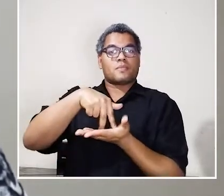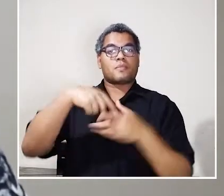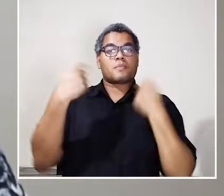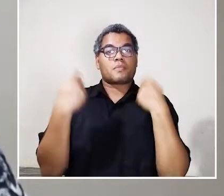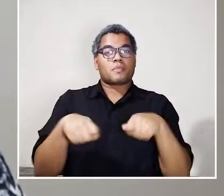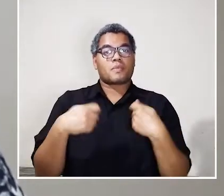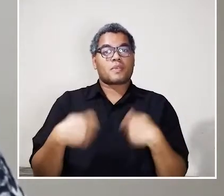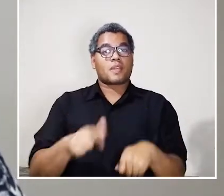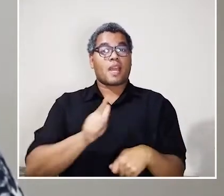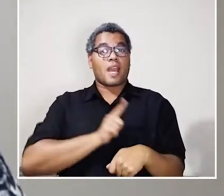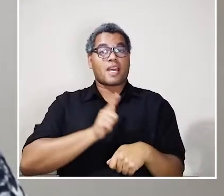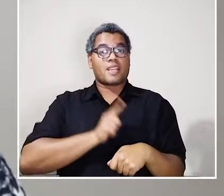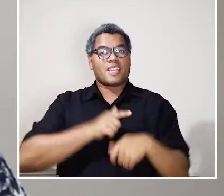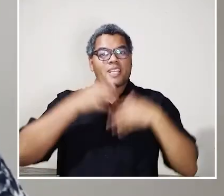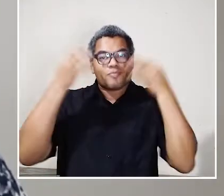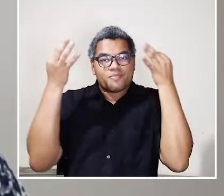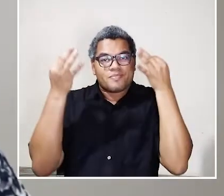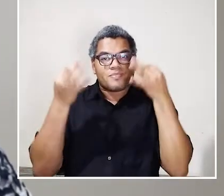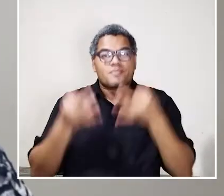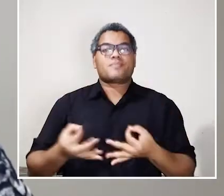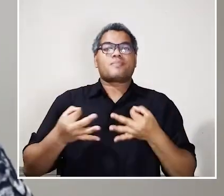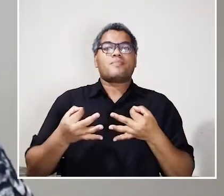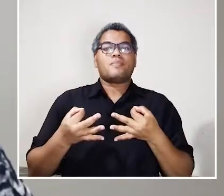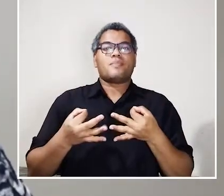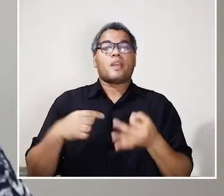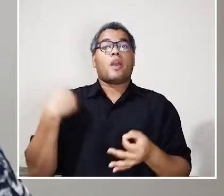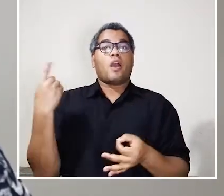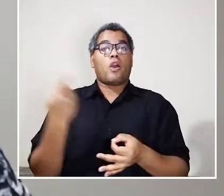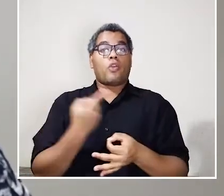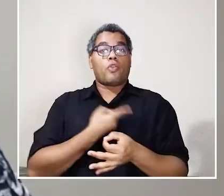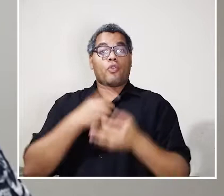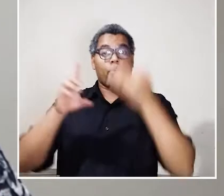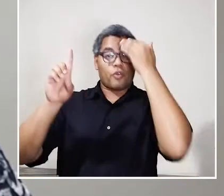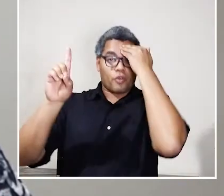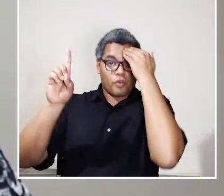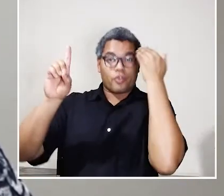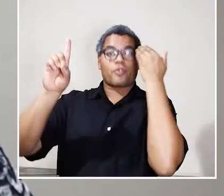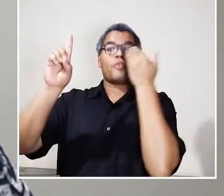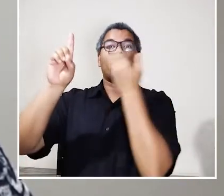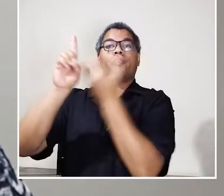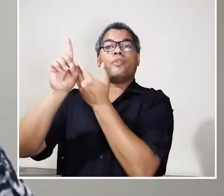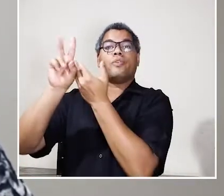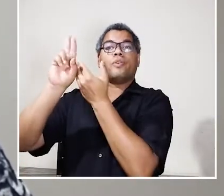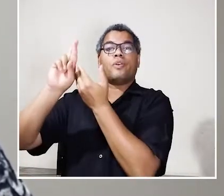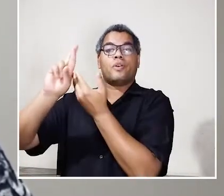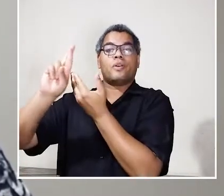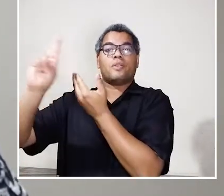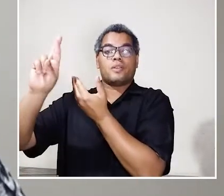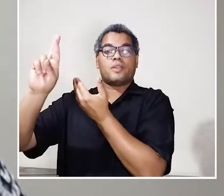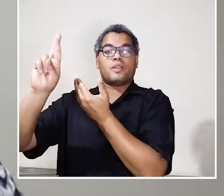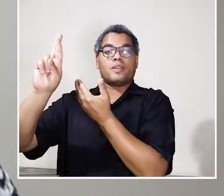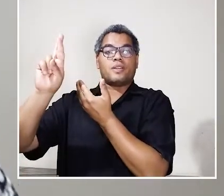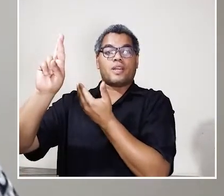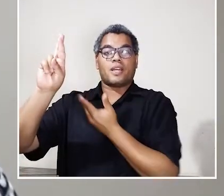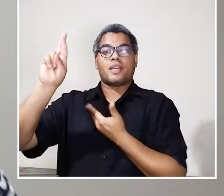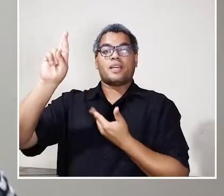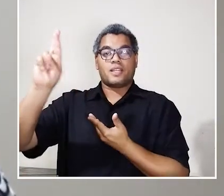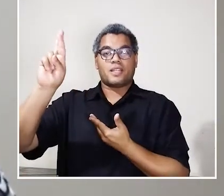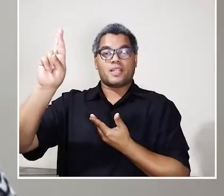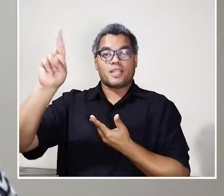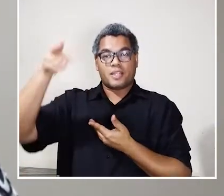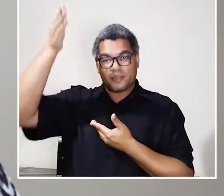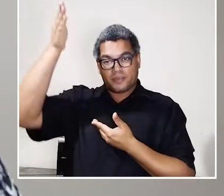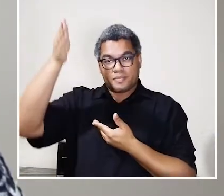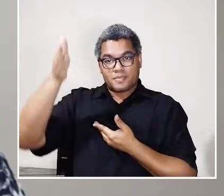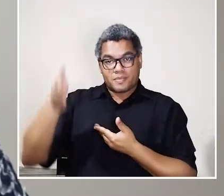Nós precisamos ter essa convicção. Nós confiamos nesse Senhor. E